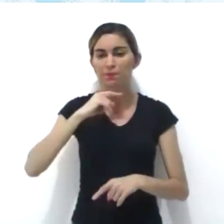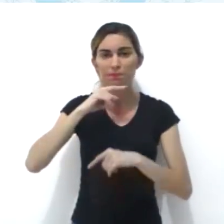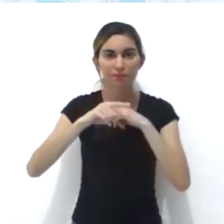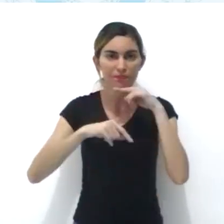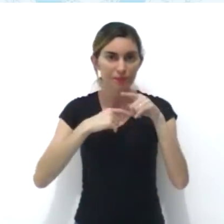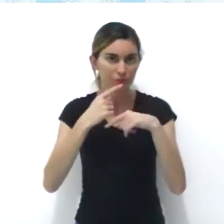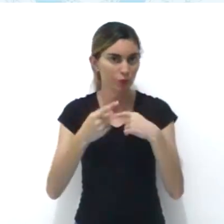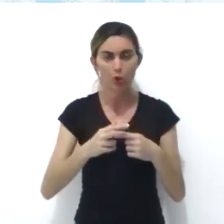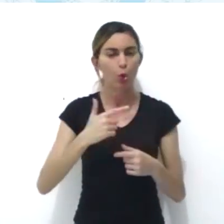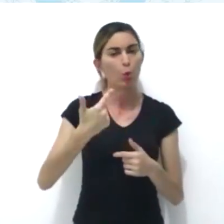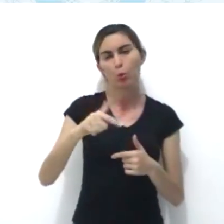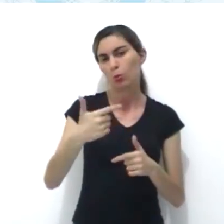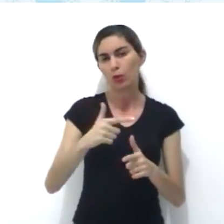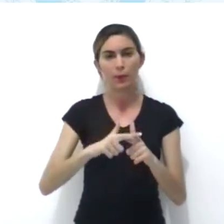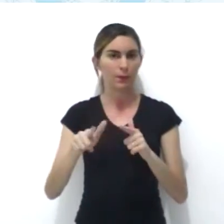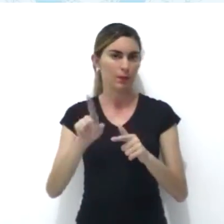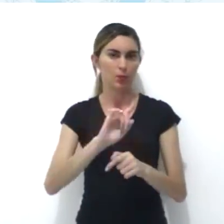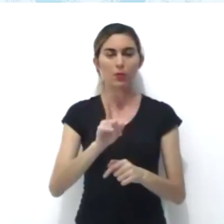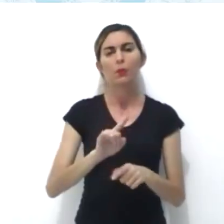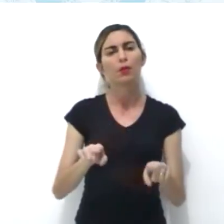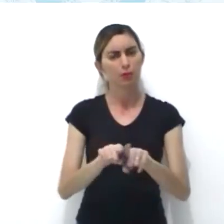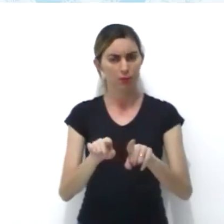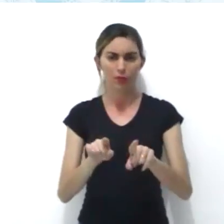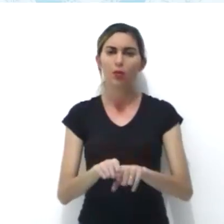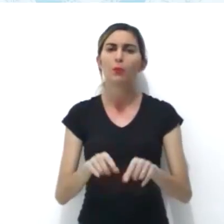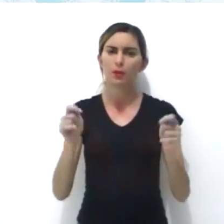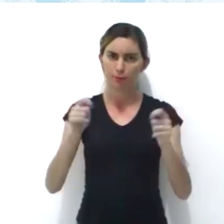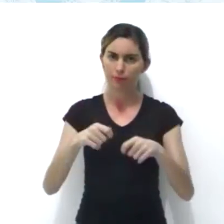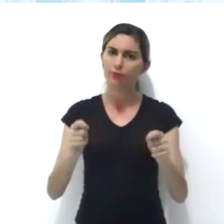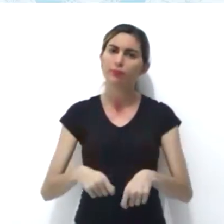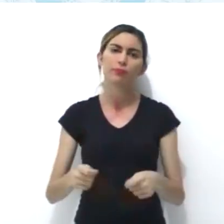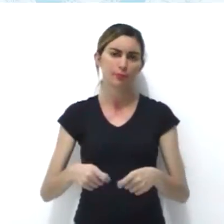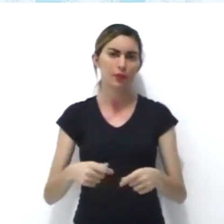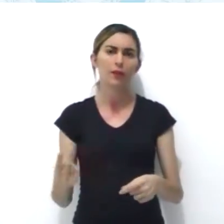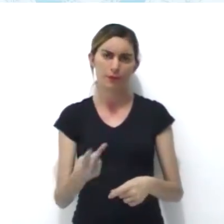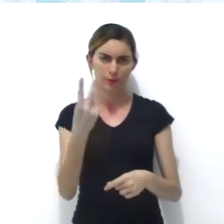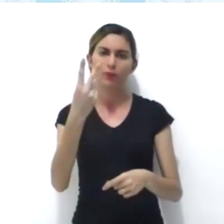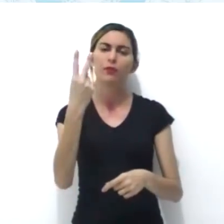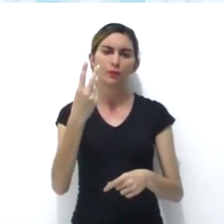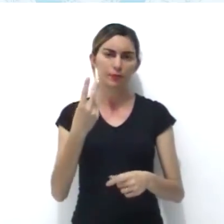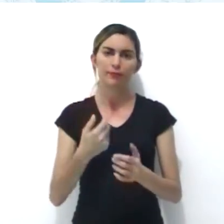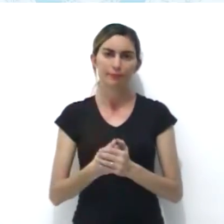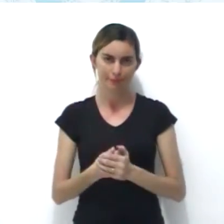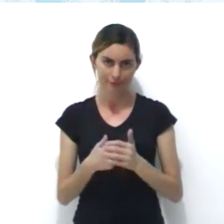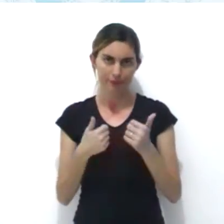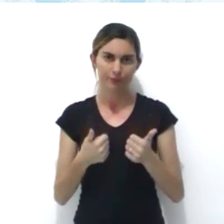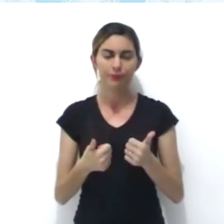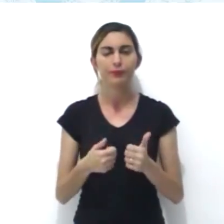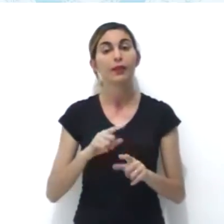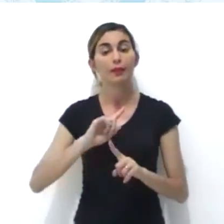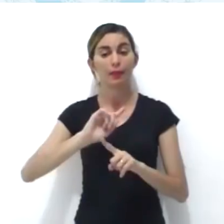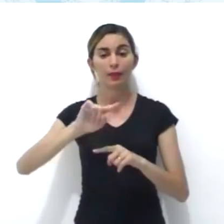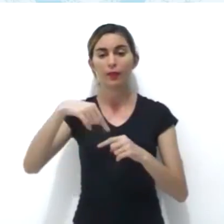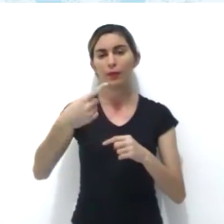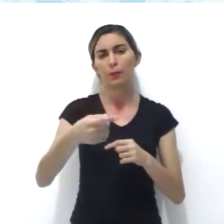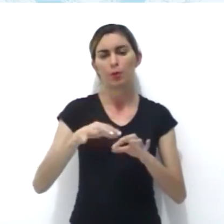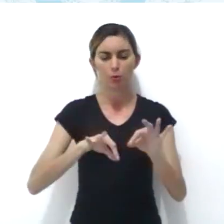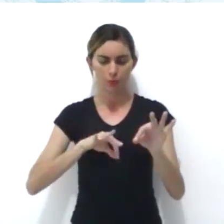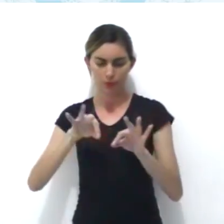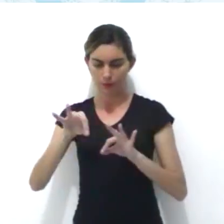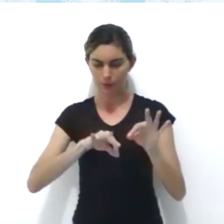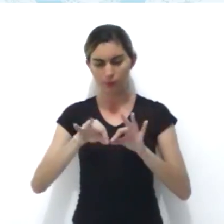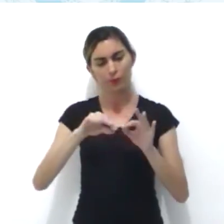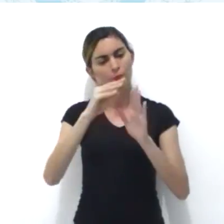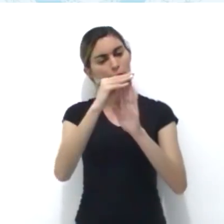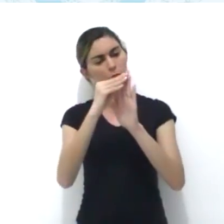se ela não der certo, não tem problema. Isso também é válido, esse é um resultado também válido. Depois